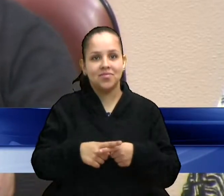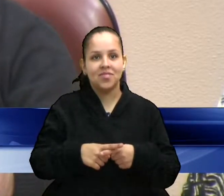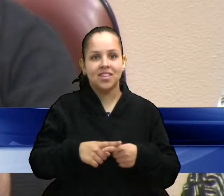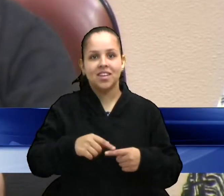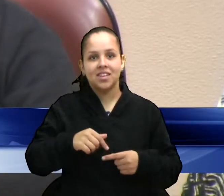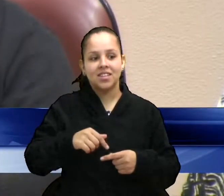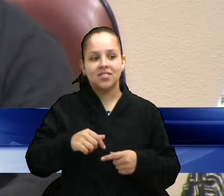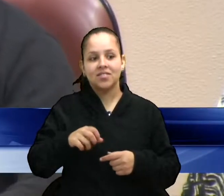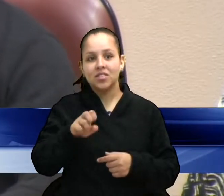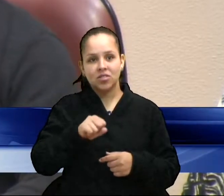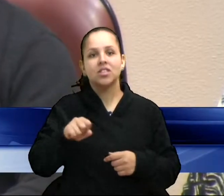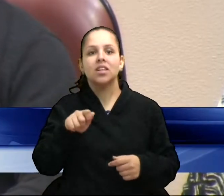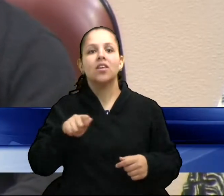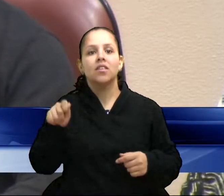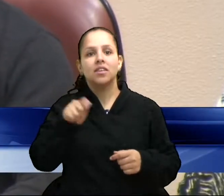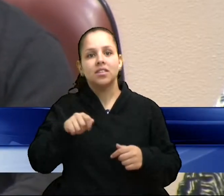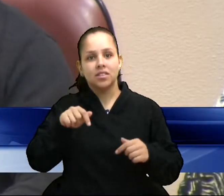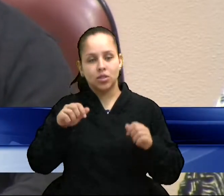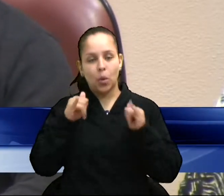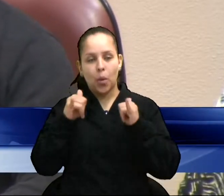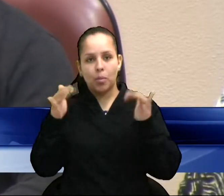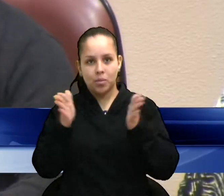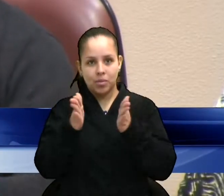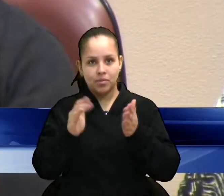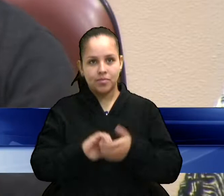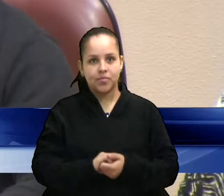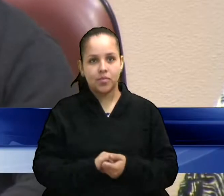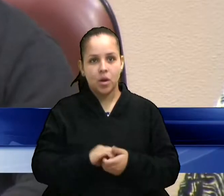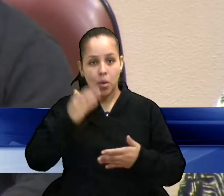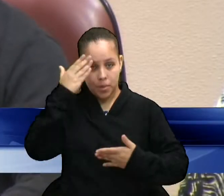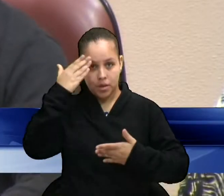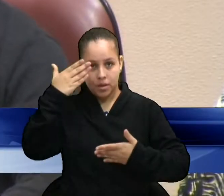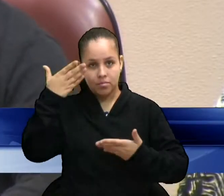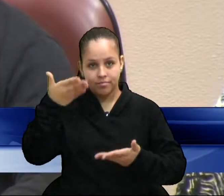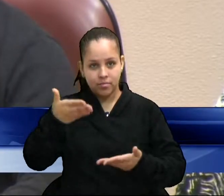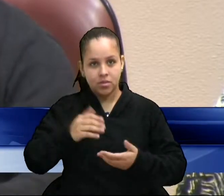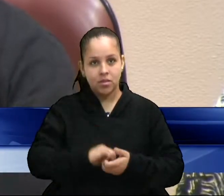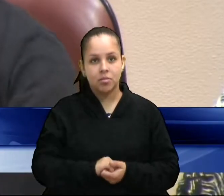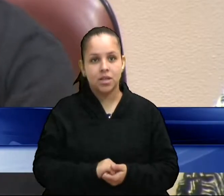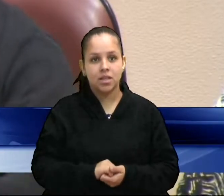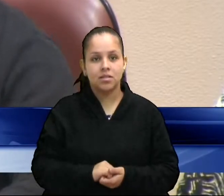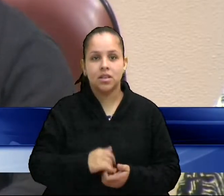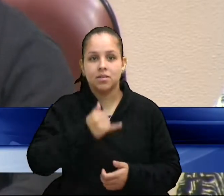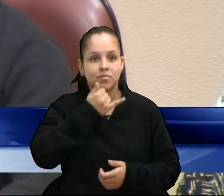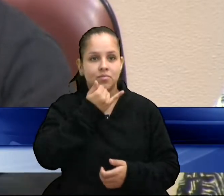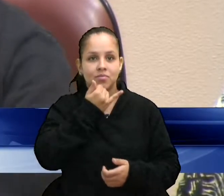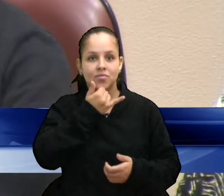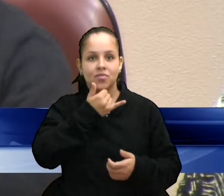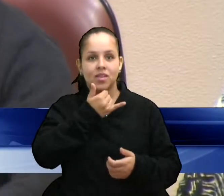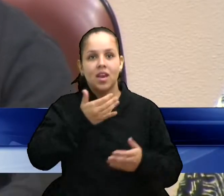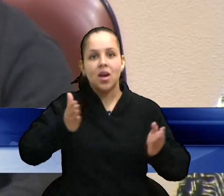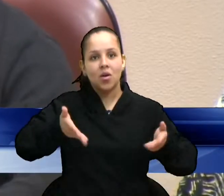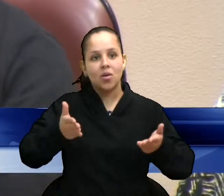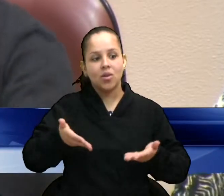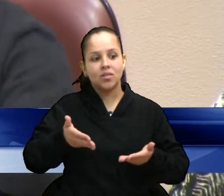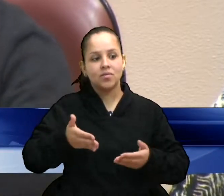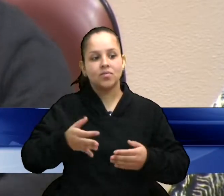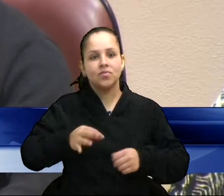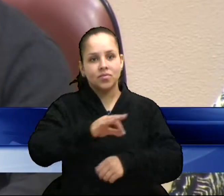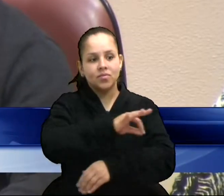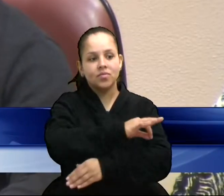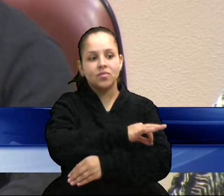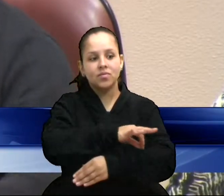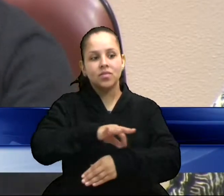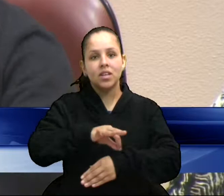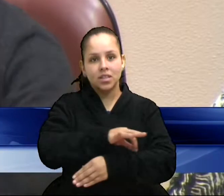aqui agora o arquiteto urbanista, senhor Edson Marchiori, e ex-vereador desta casa, mais uma vez, sempre